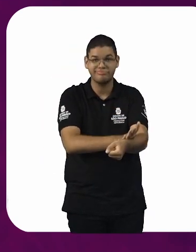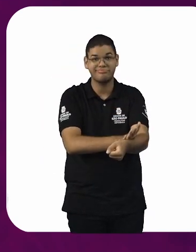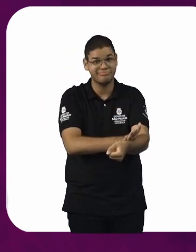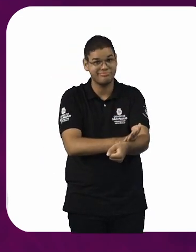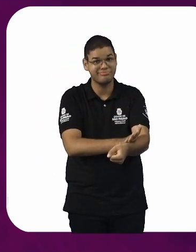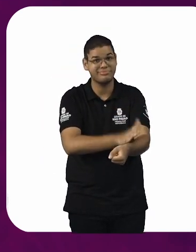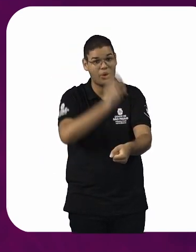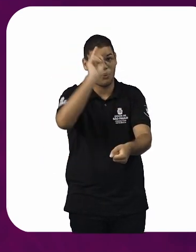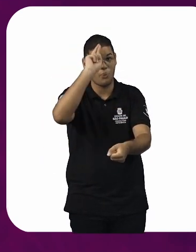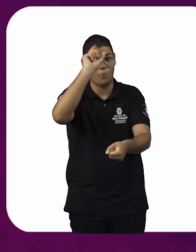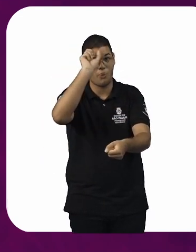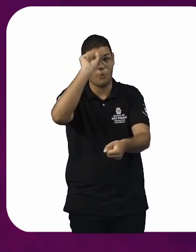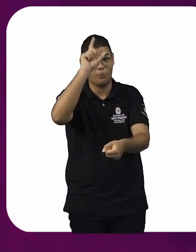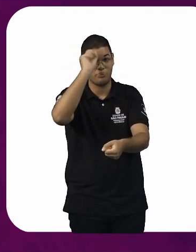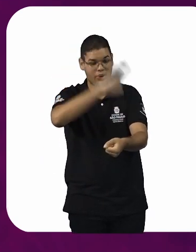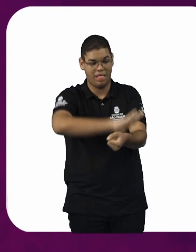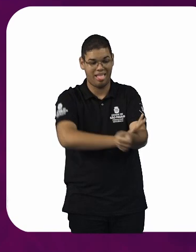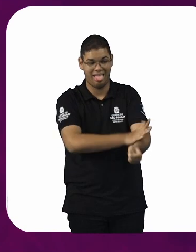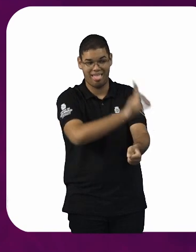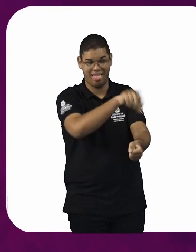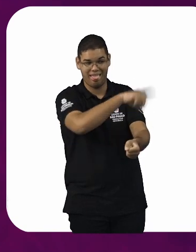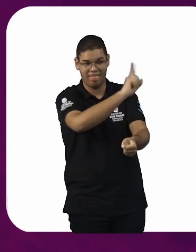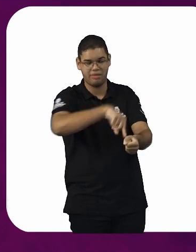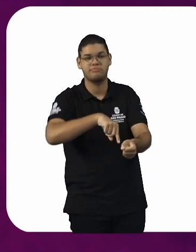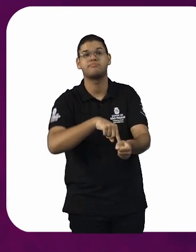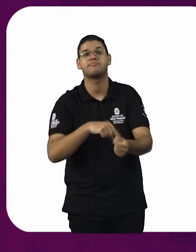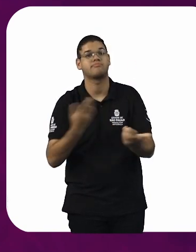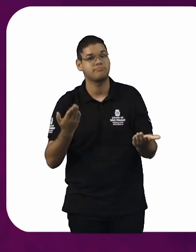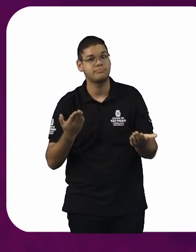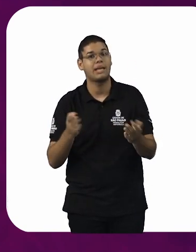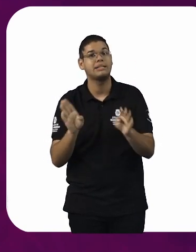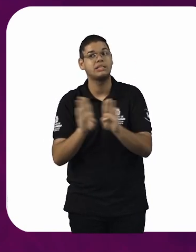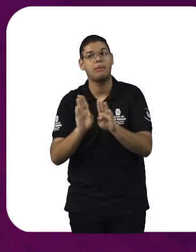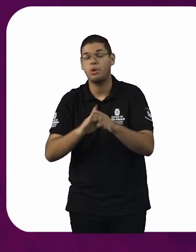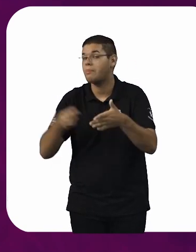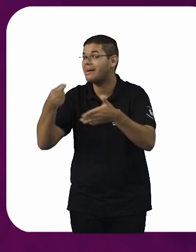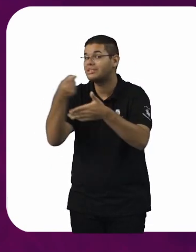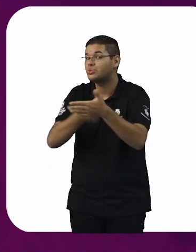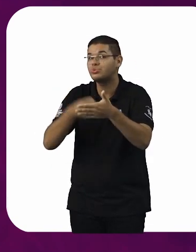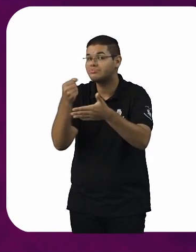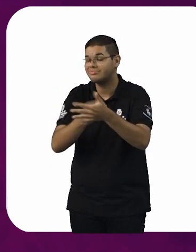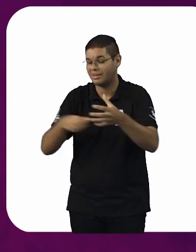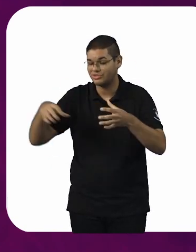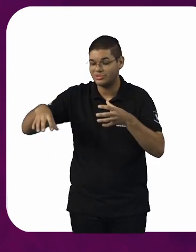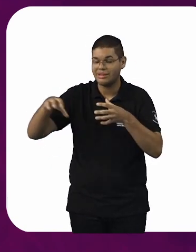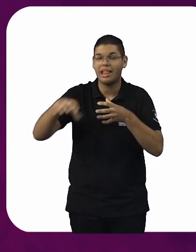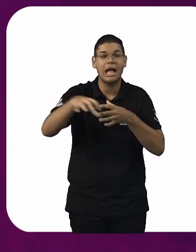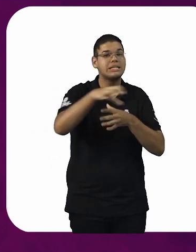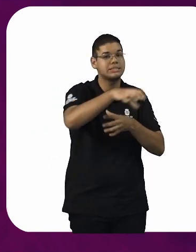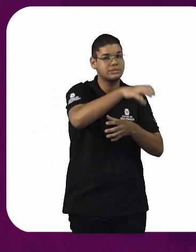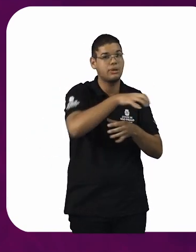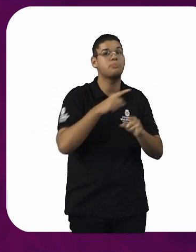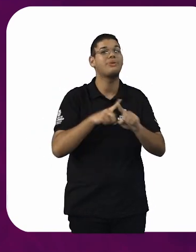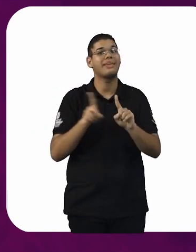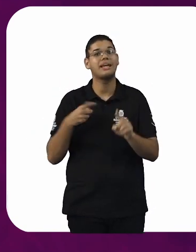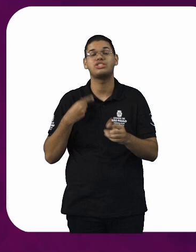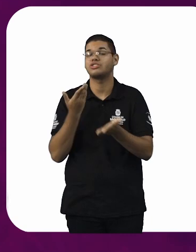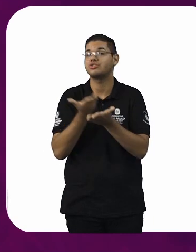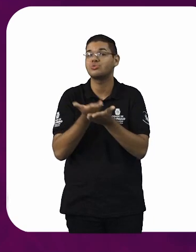Eu digo a questão de luta de classes e não do classismo, né, que a gente estuda dentro da literatura.